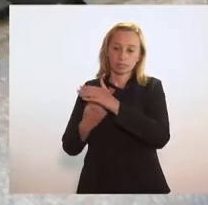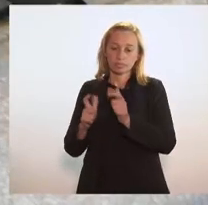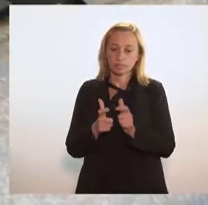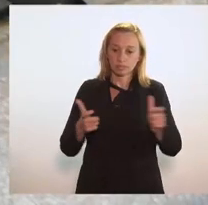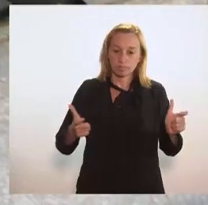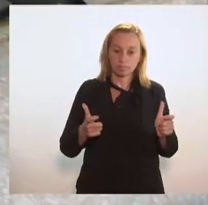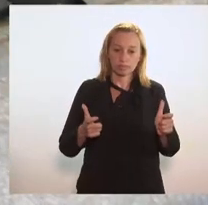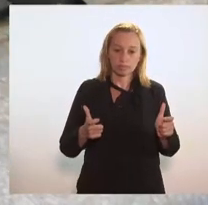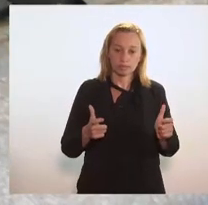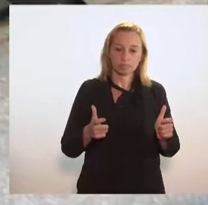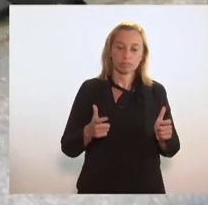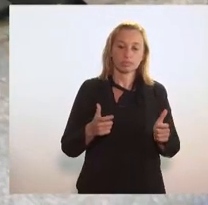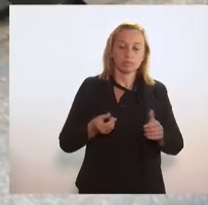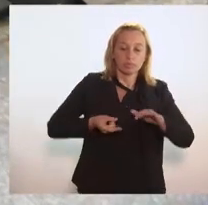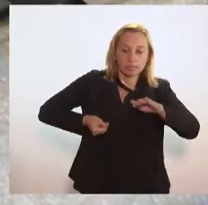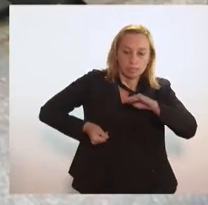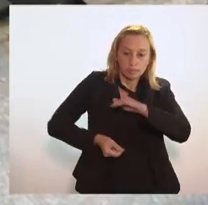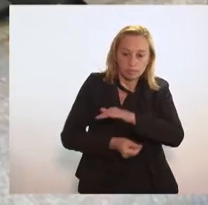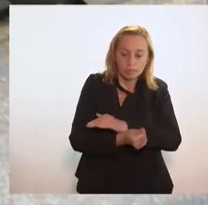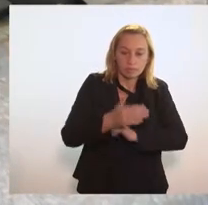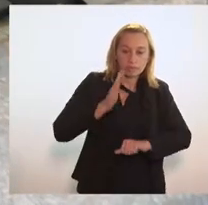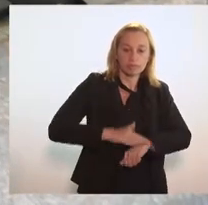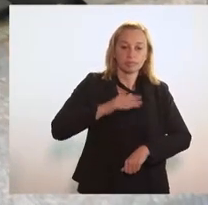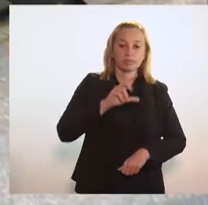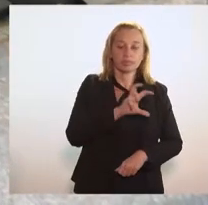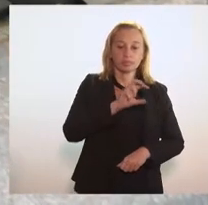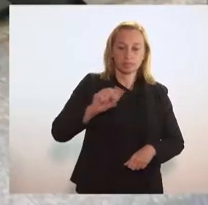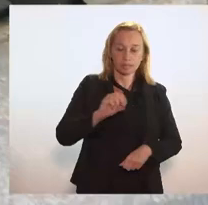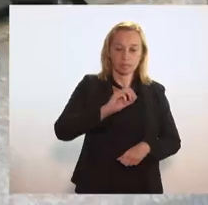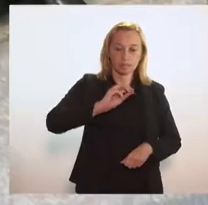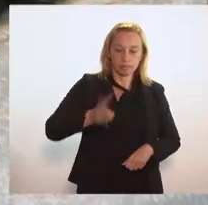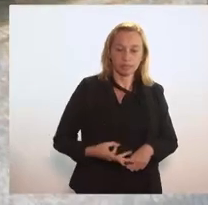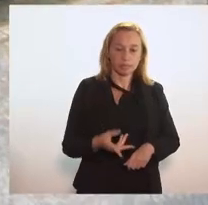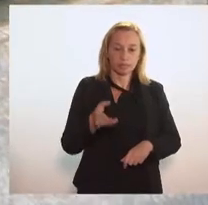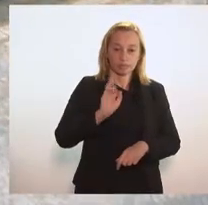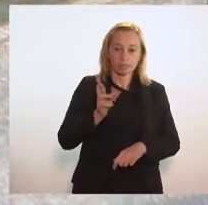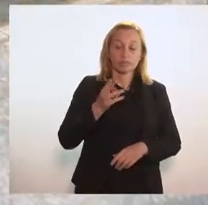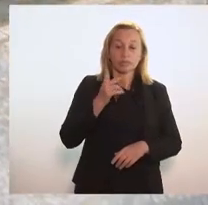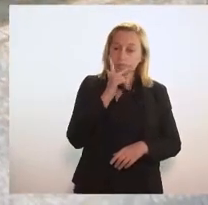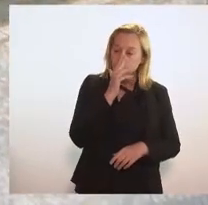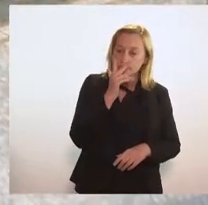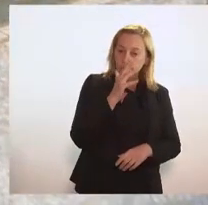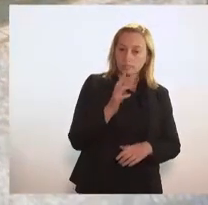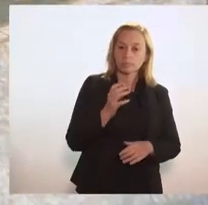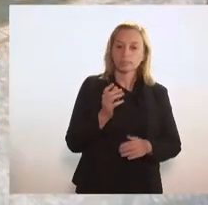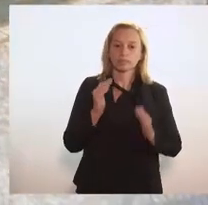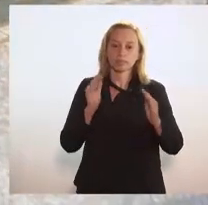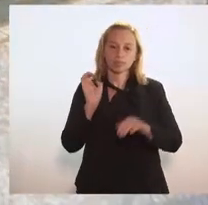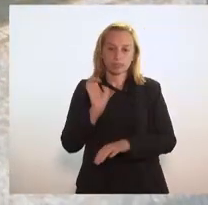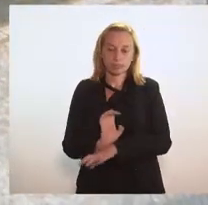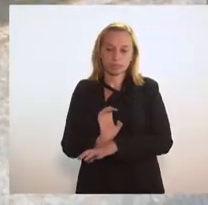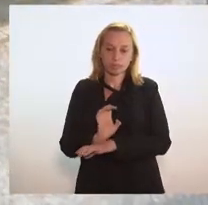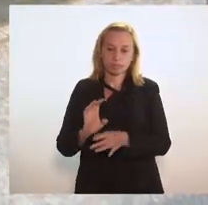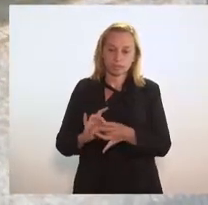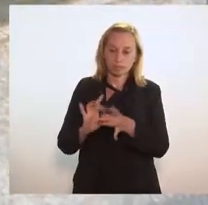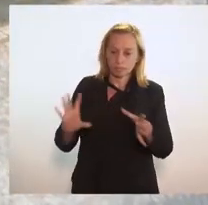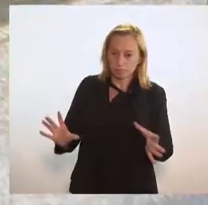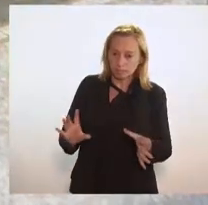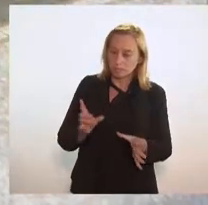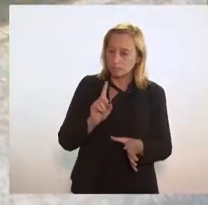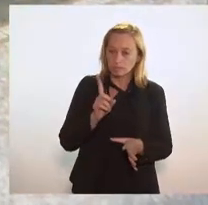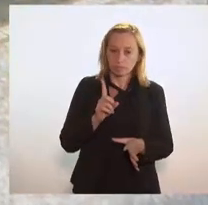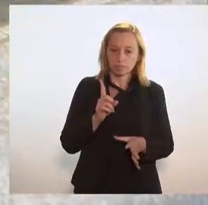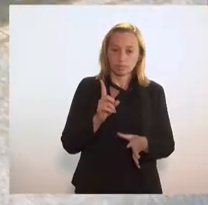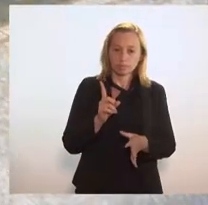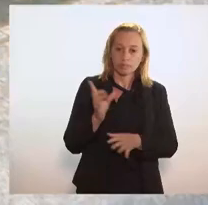investimento de mais de 500 milhões de reais parece que o Estado está abrindo mão está não tá abrindo mão estado vai